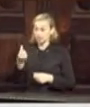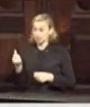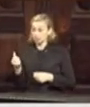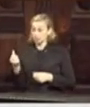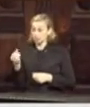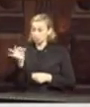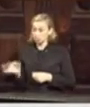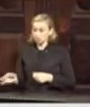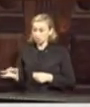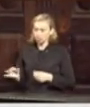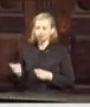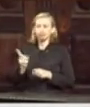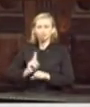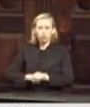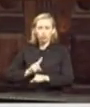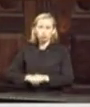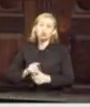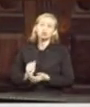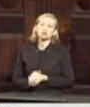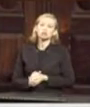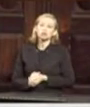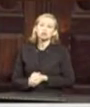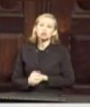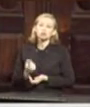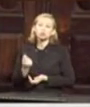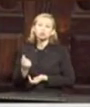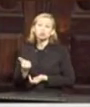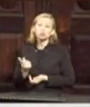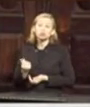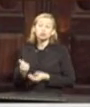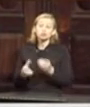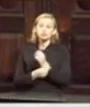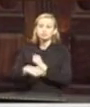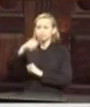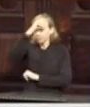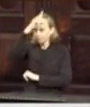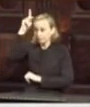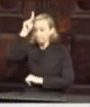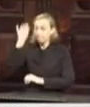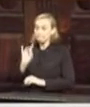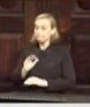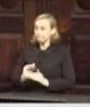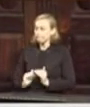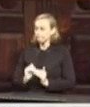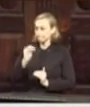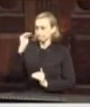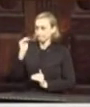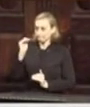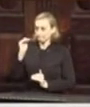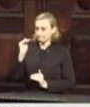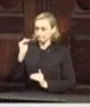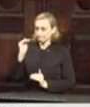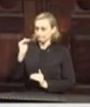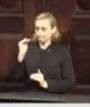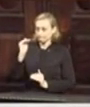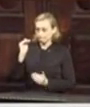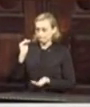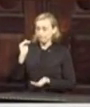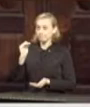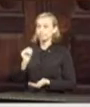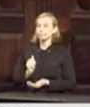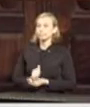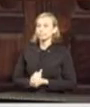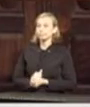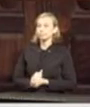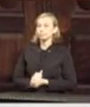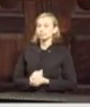Nesse período, o orçamento da segurança pública só cresceu em termos absolutos, em